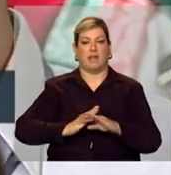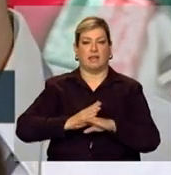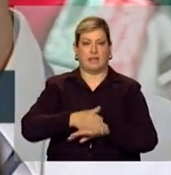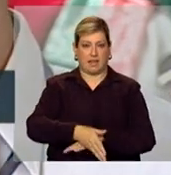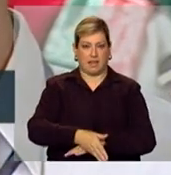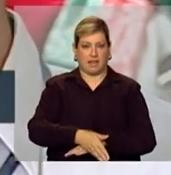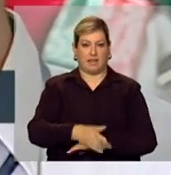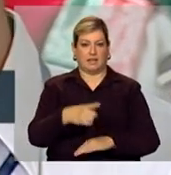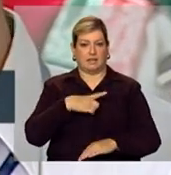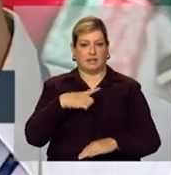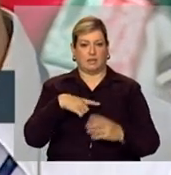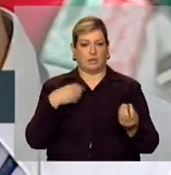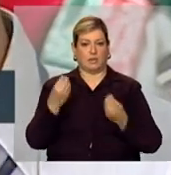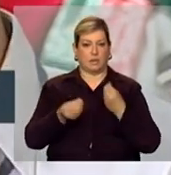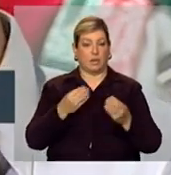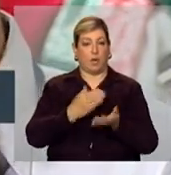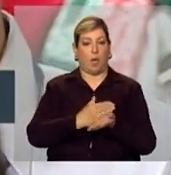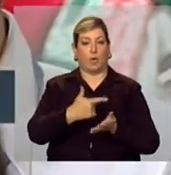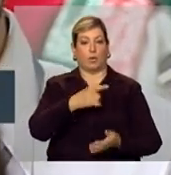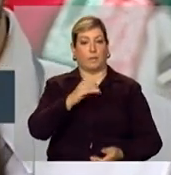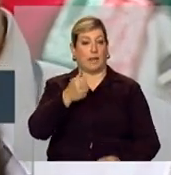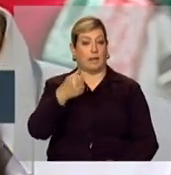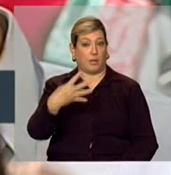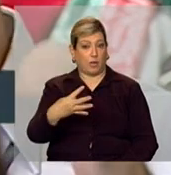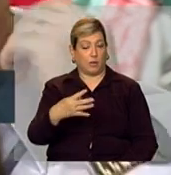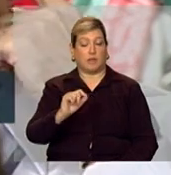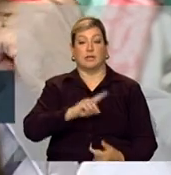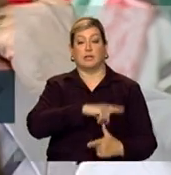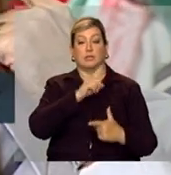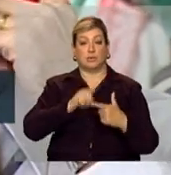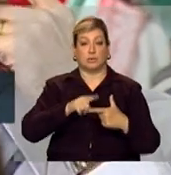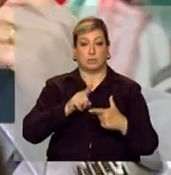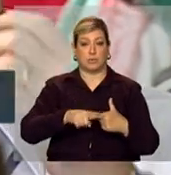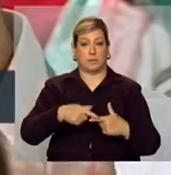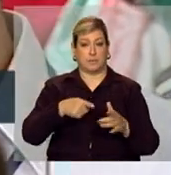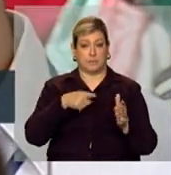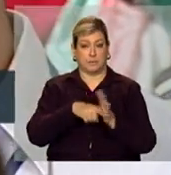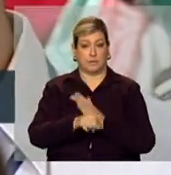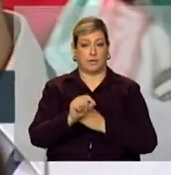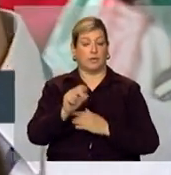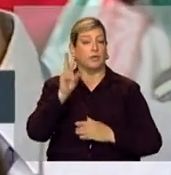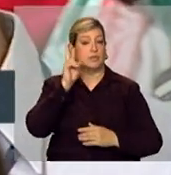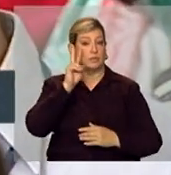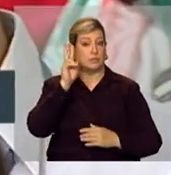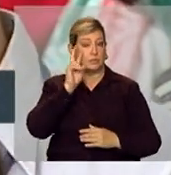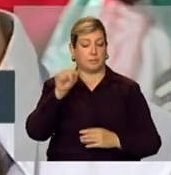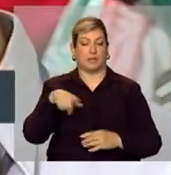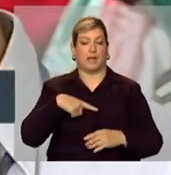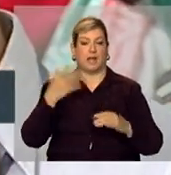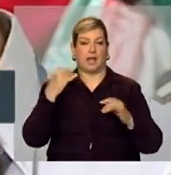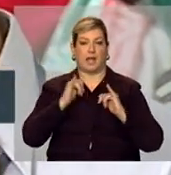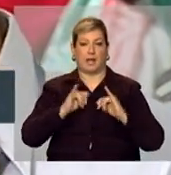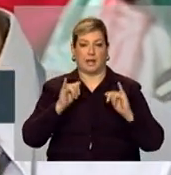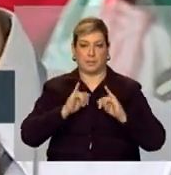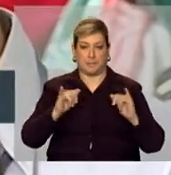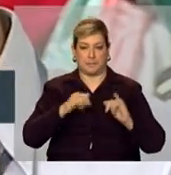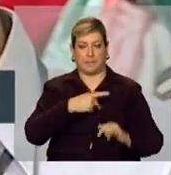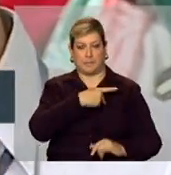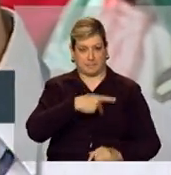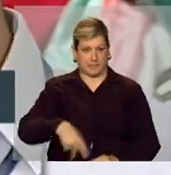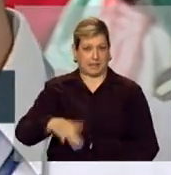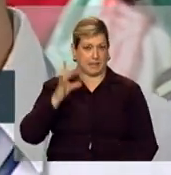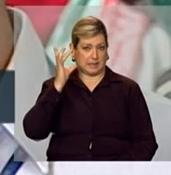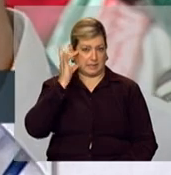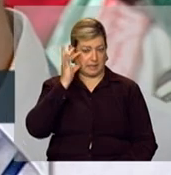contundente a partir de 2014 a segunda pergunta eh durante durante a campanha da da presidente